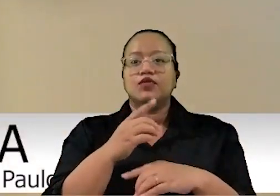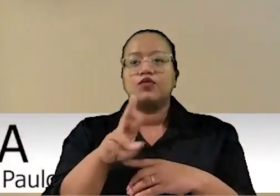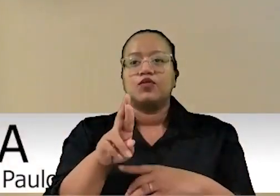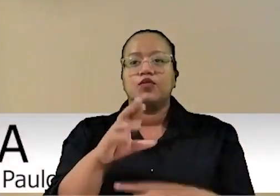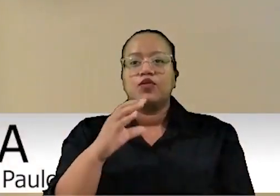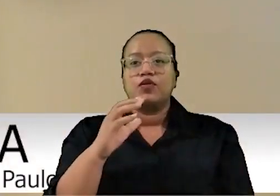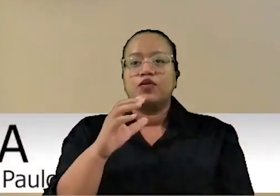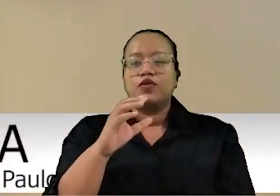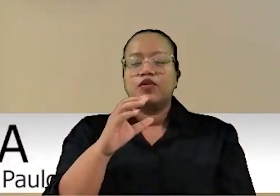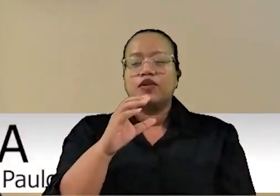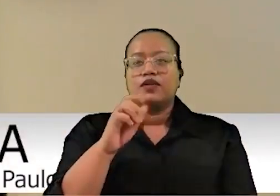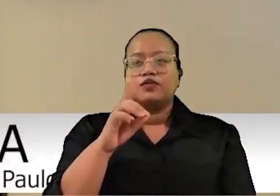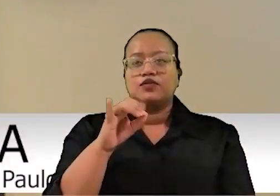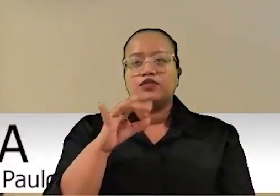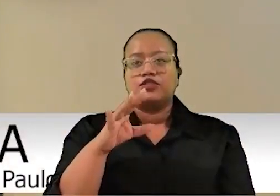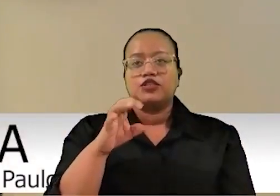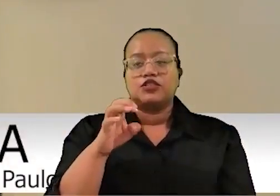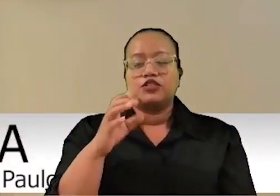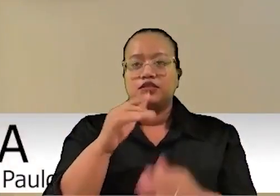pela organização do evento,